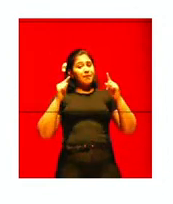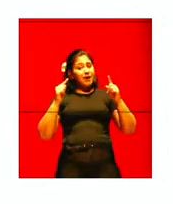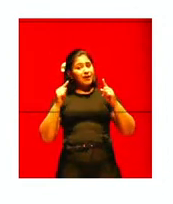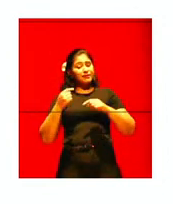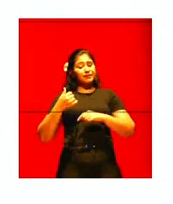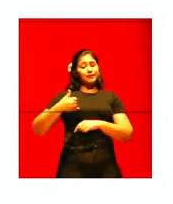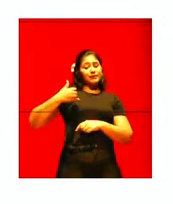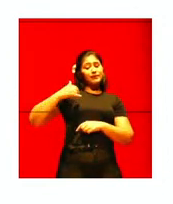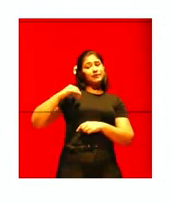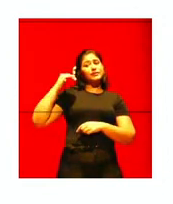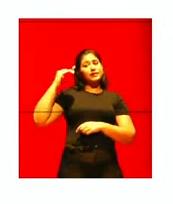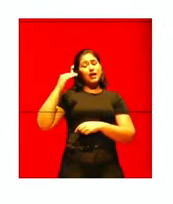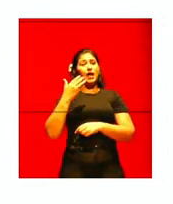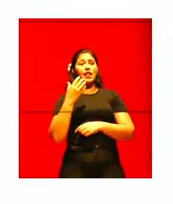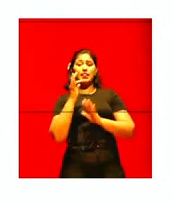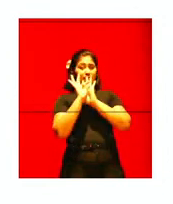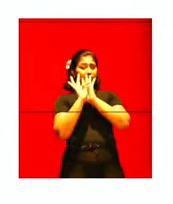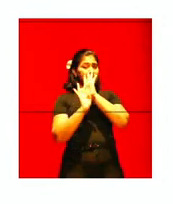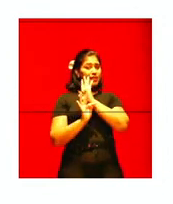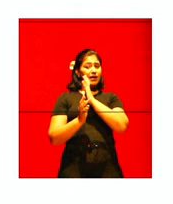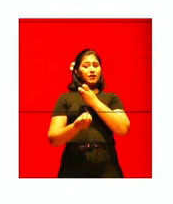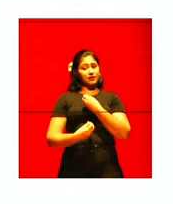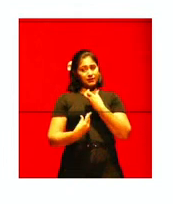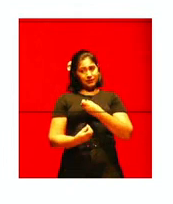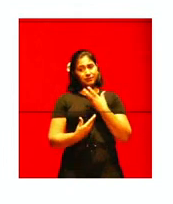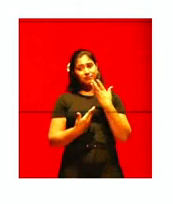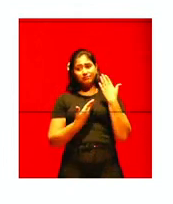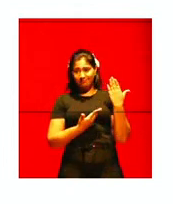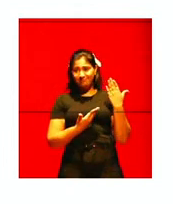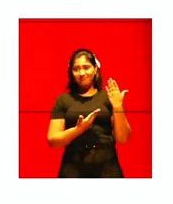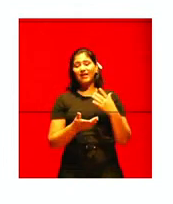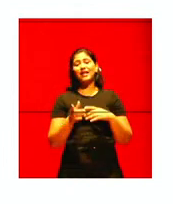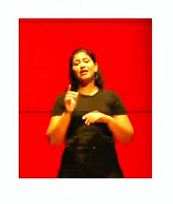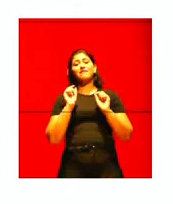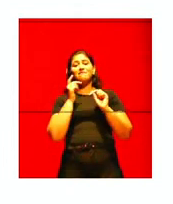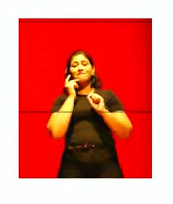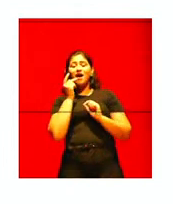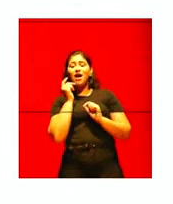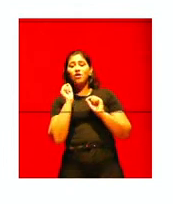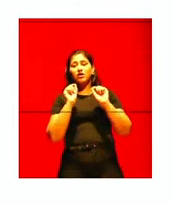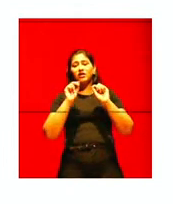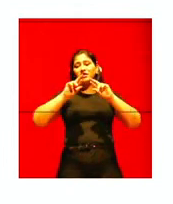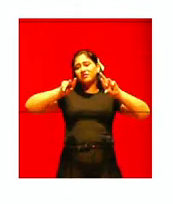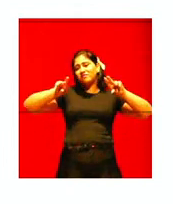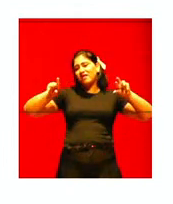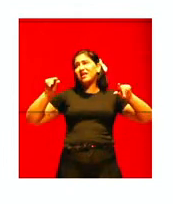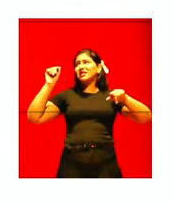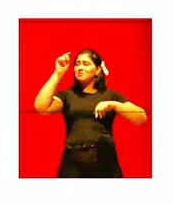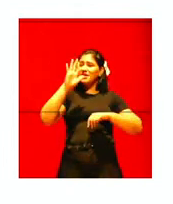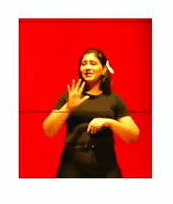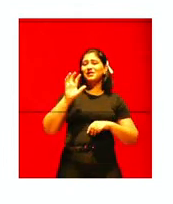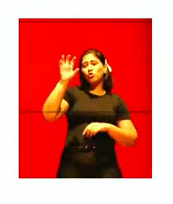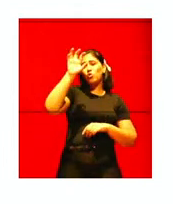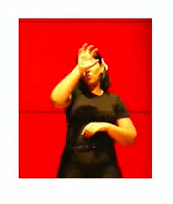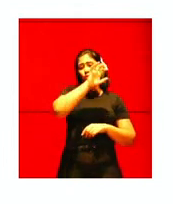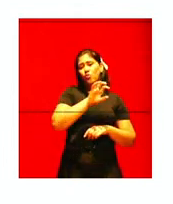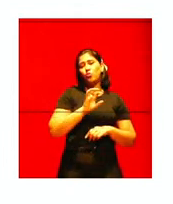Andrade. O texto poético, ora reproduzido, trata das diferenças brasileiras no